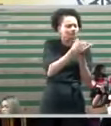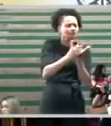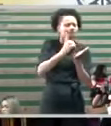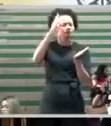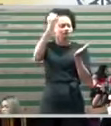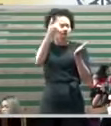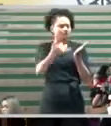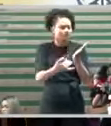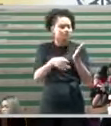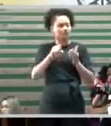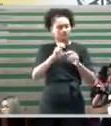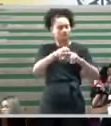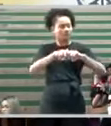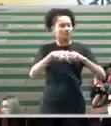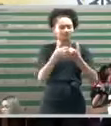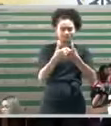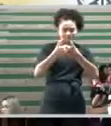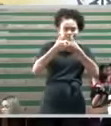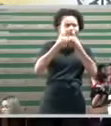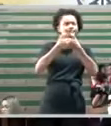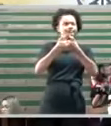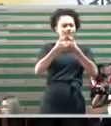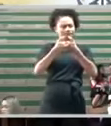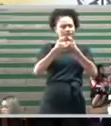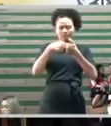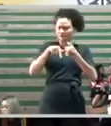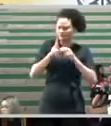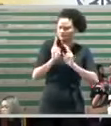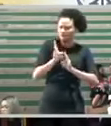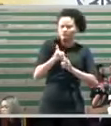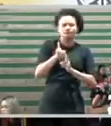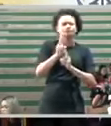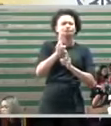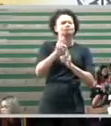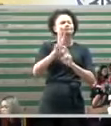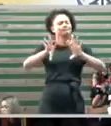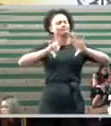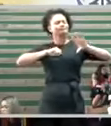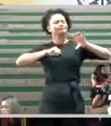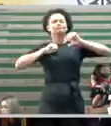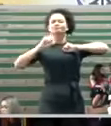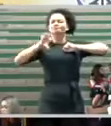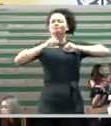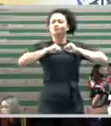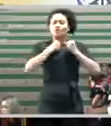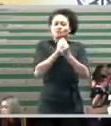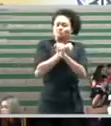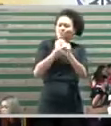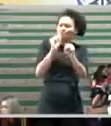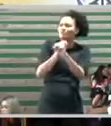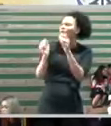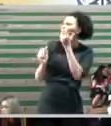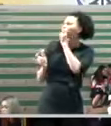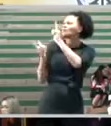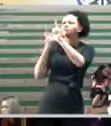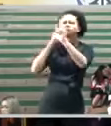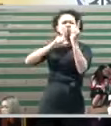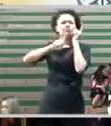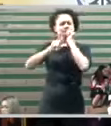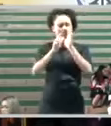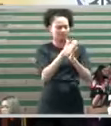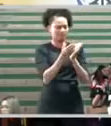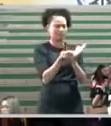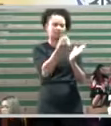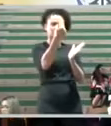por meio da arca, a geração de Josué continuou gozando dos privilégios dos impossíveis de Deus. A Bíblia